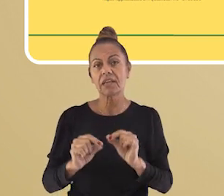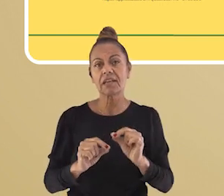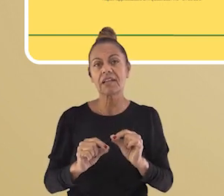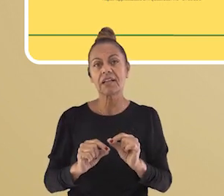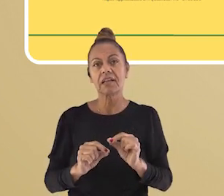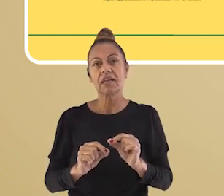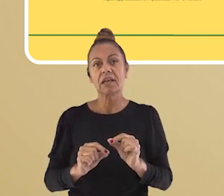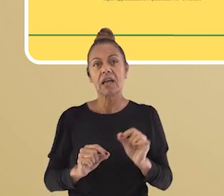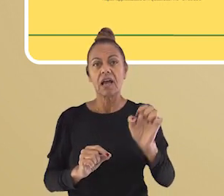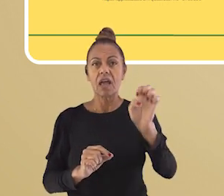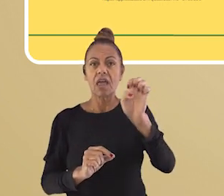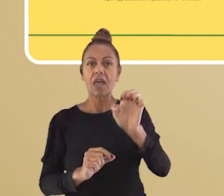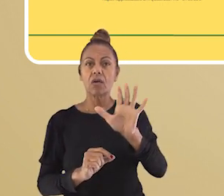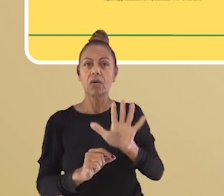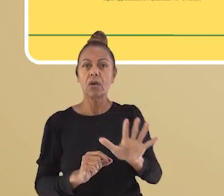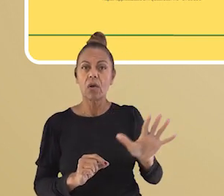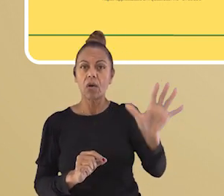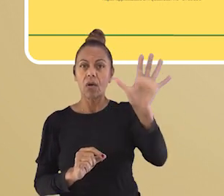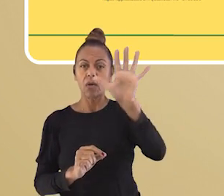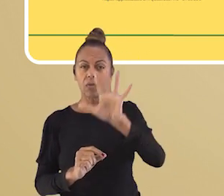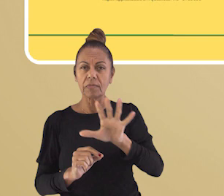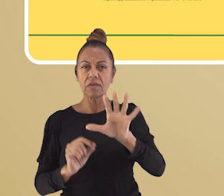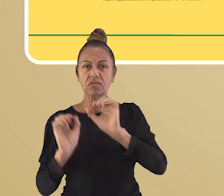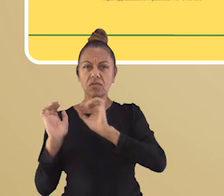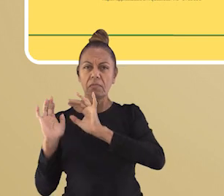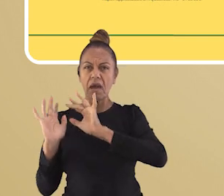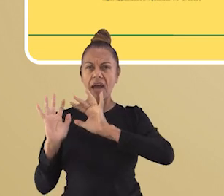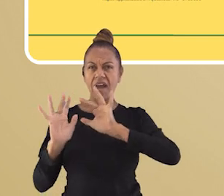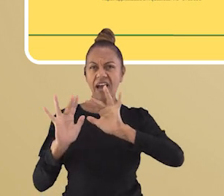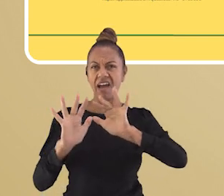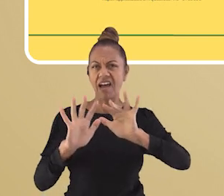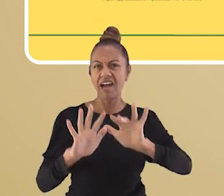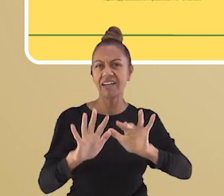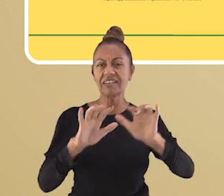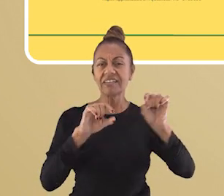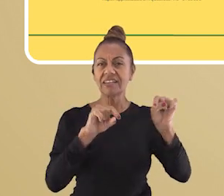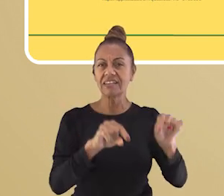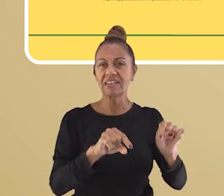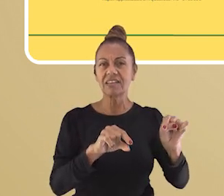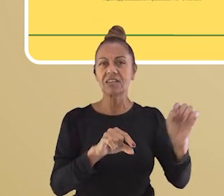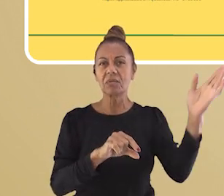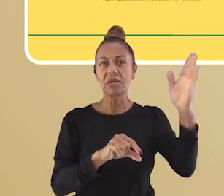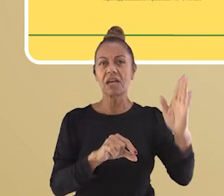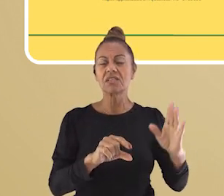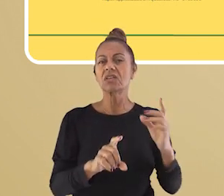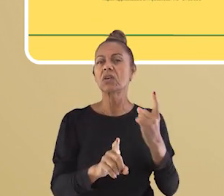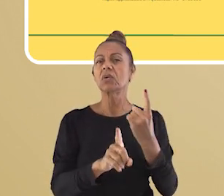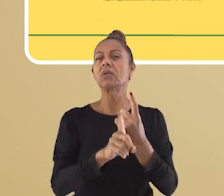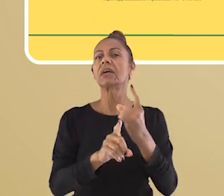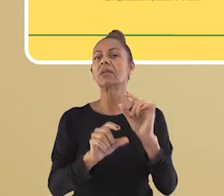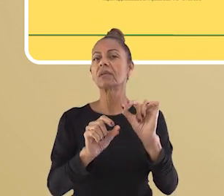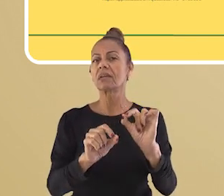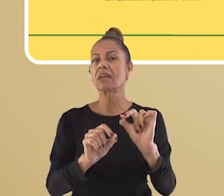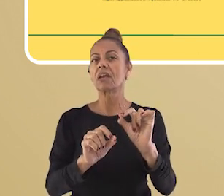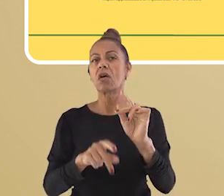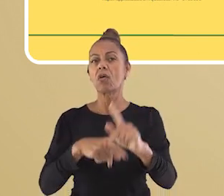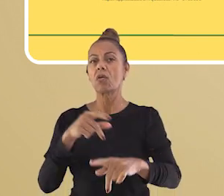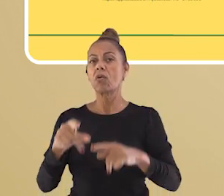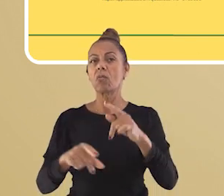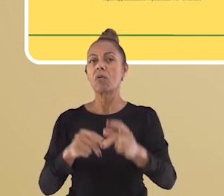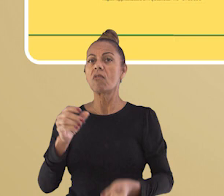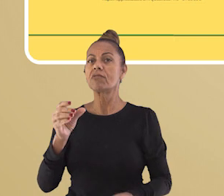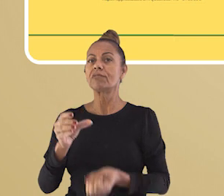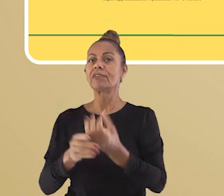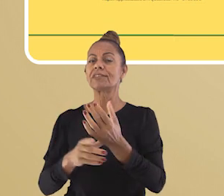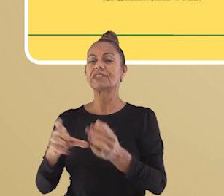dos colonizadores europeus ao território brasileiro, pois encontraram aqui os povos indígenas originários, com